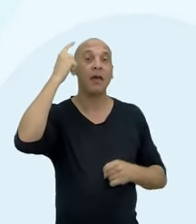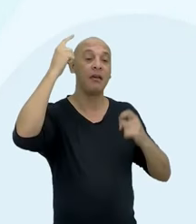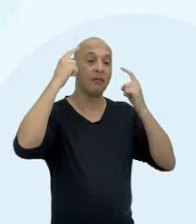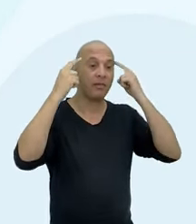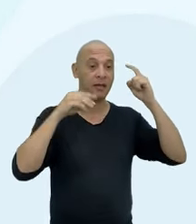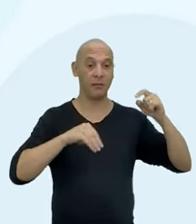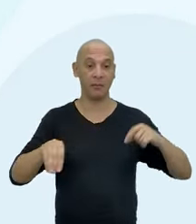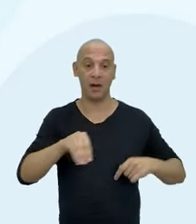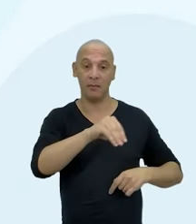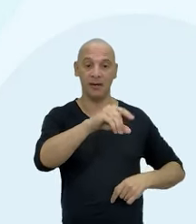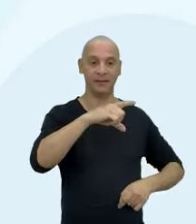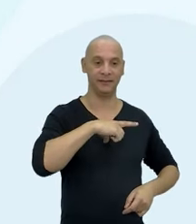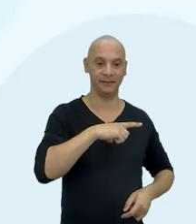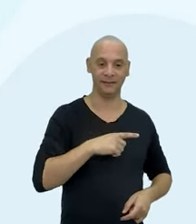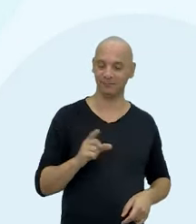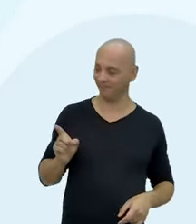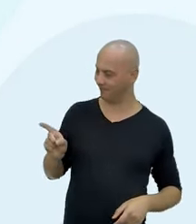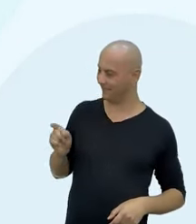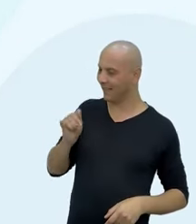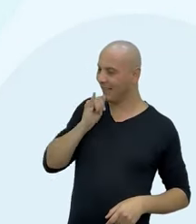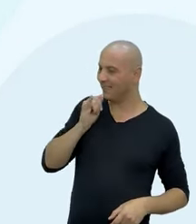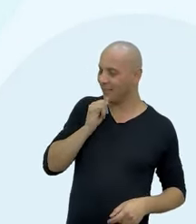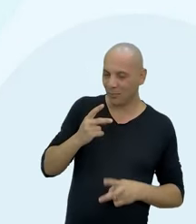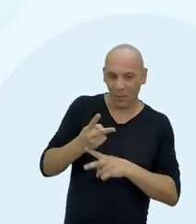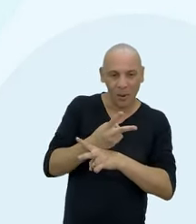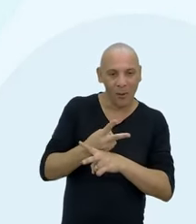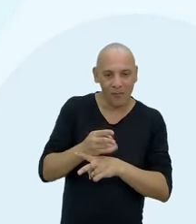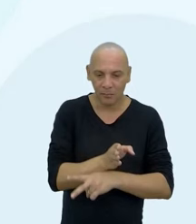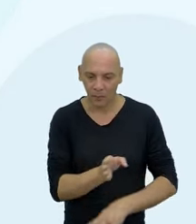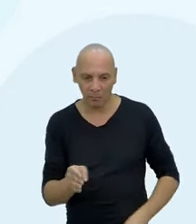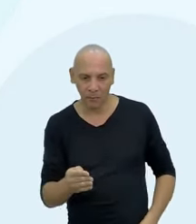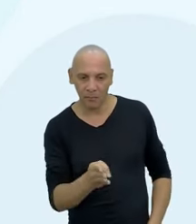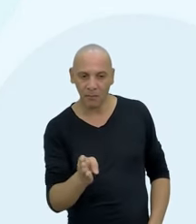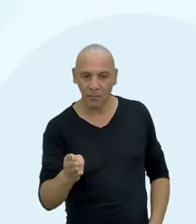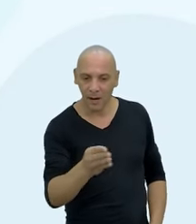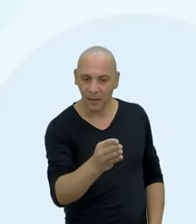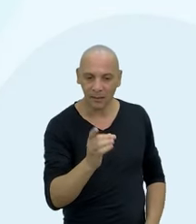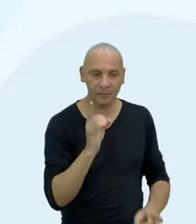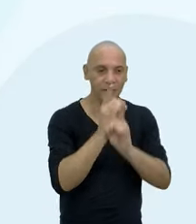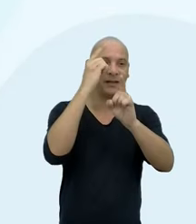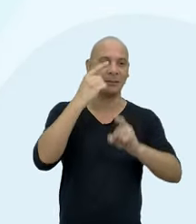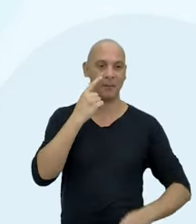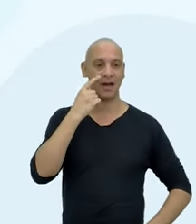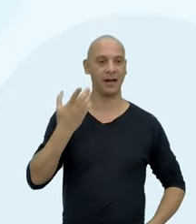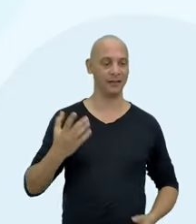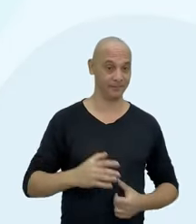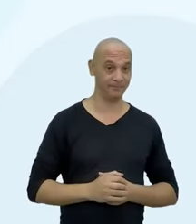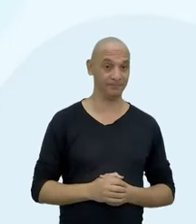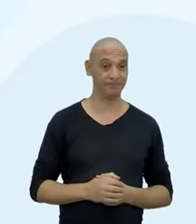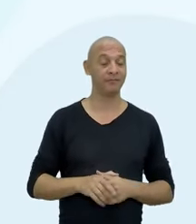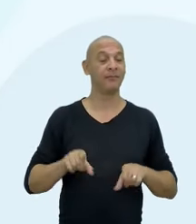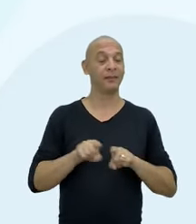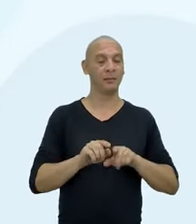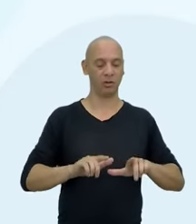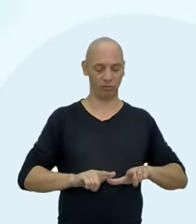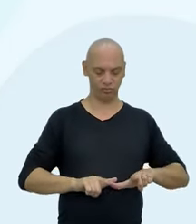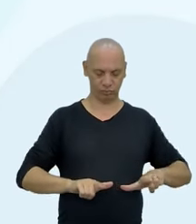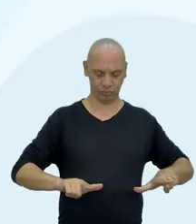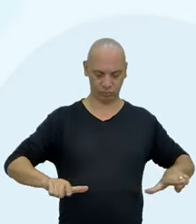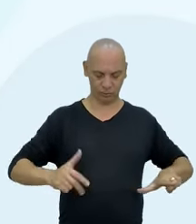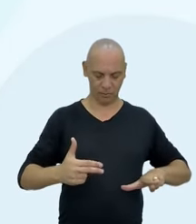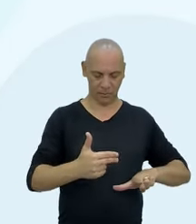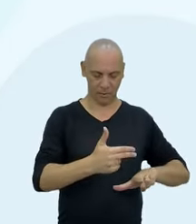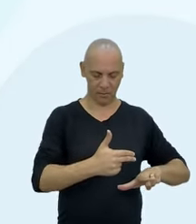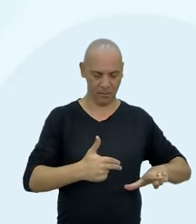balinha né aqui um exemplo Apenas não ele deve construir Além disso né fazer a planta baixa né planta